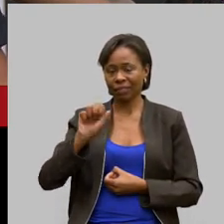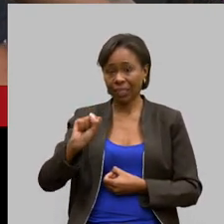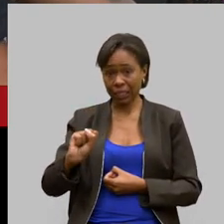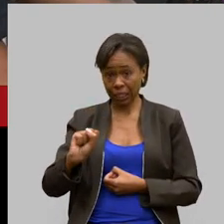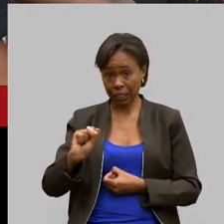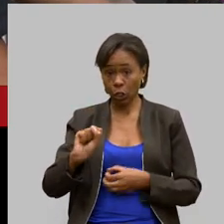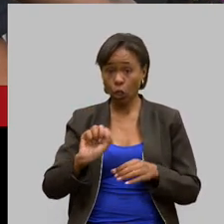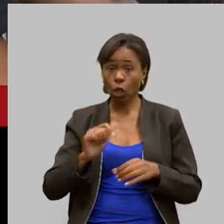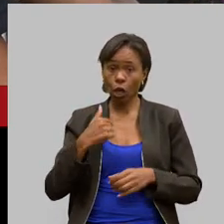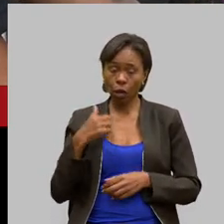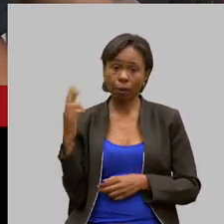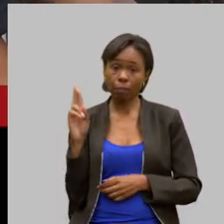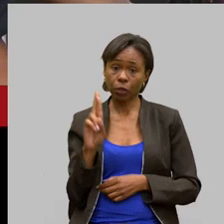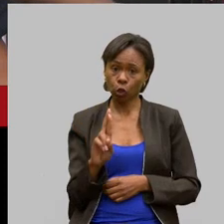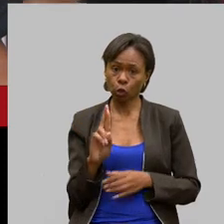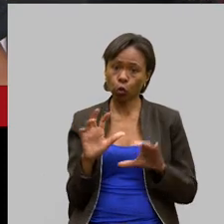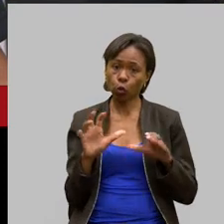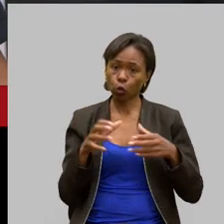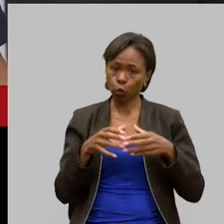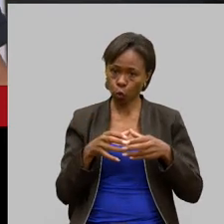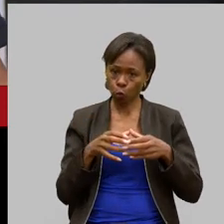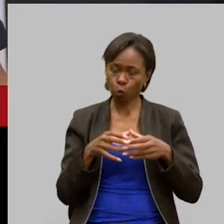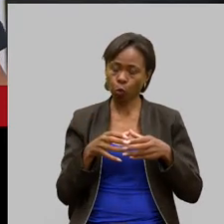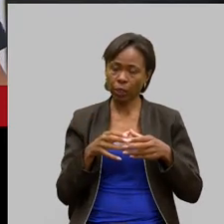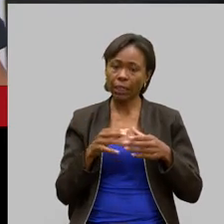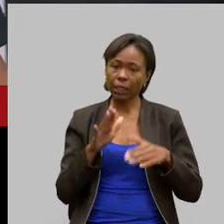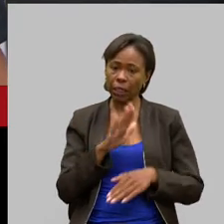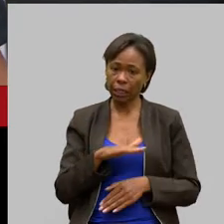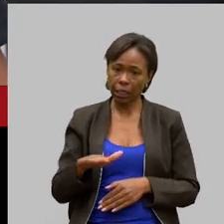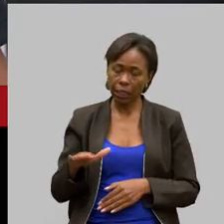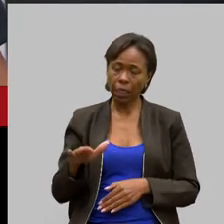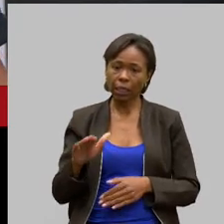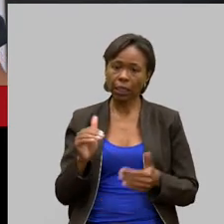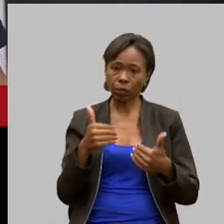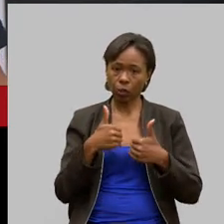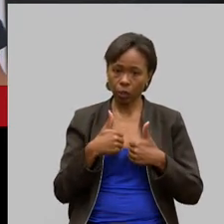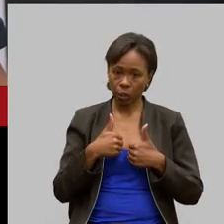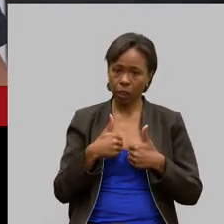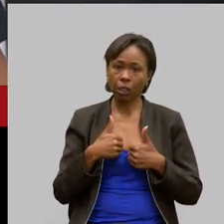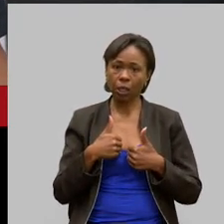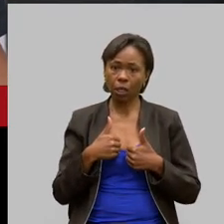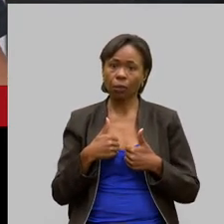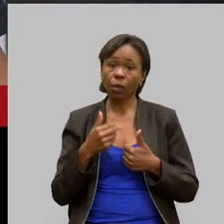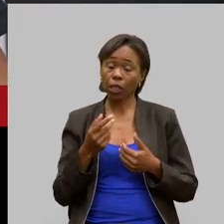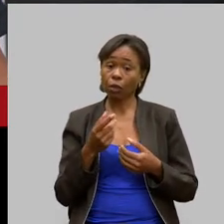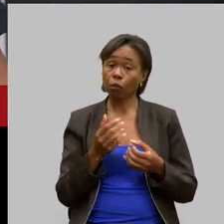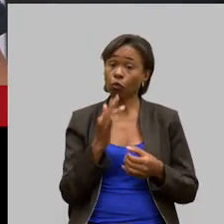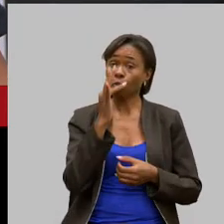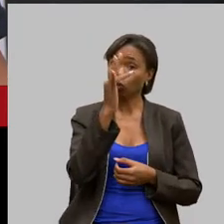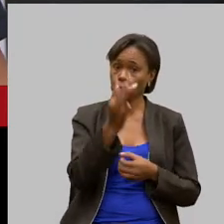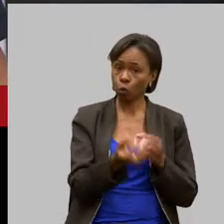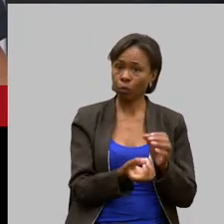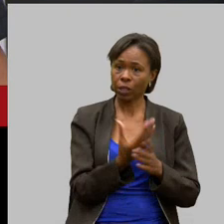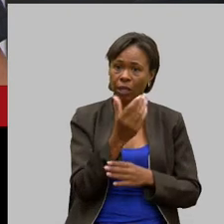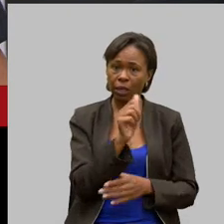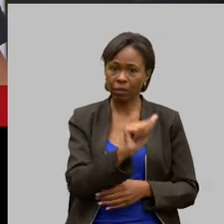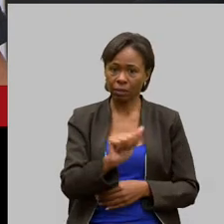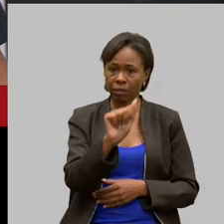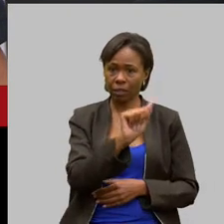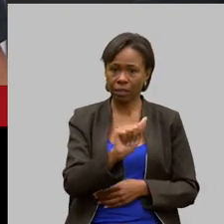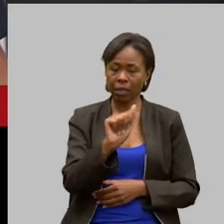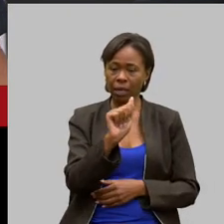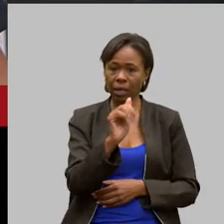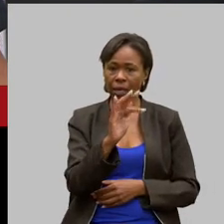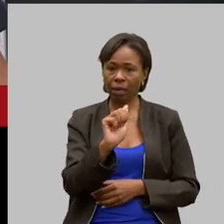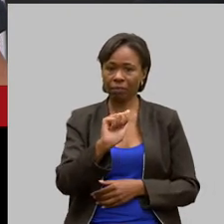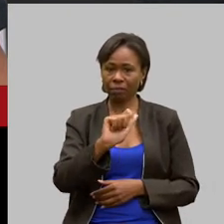Lavras que em breve está saindo do papel se tornará uma associação a afal que vem aí fazendo vários projetos